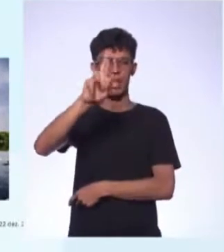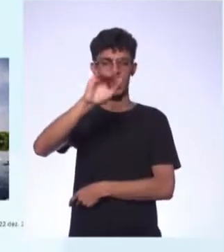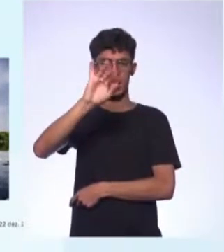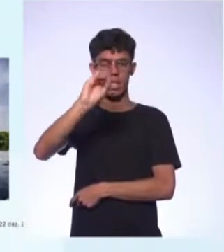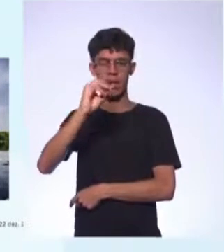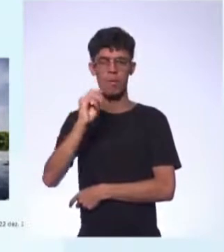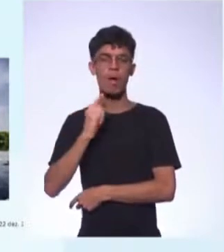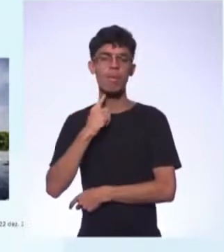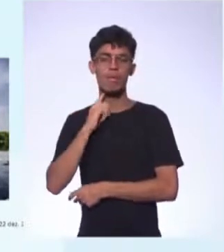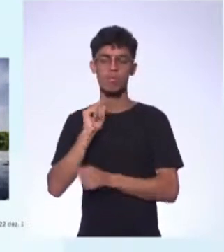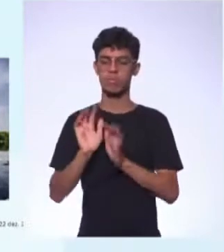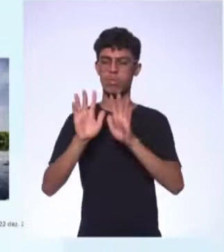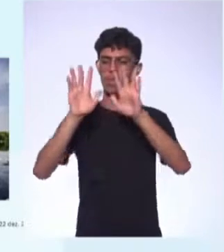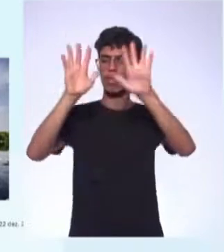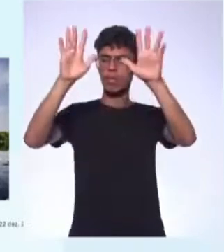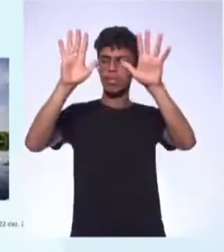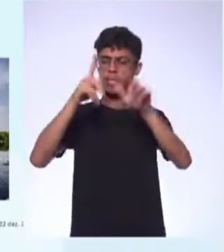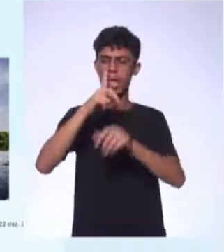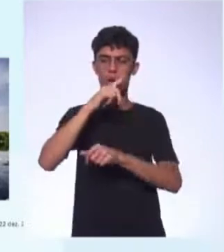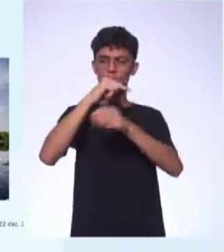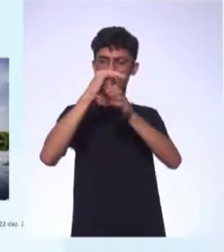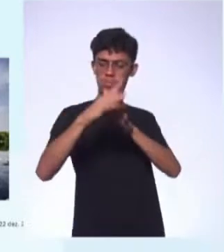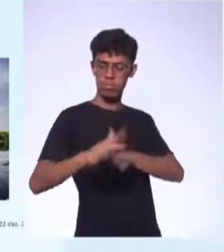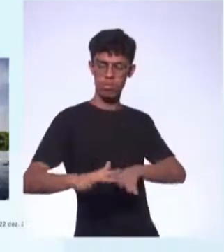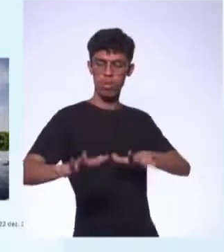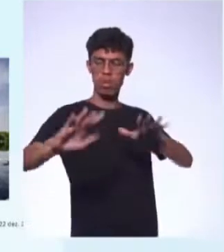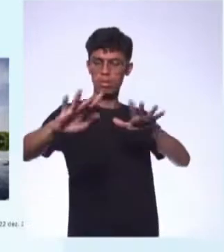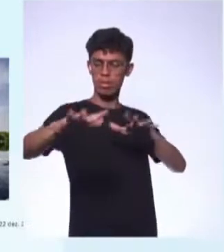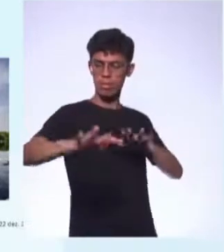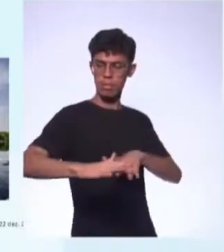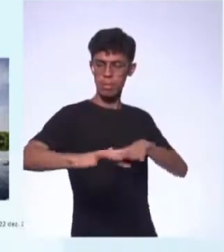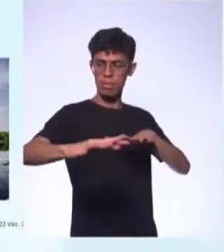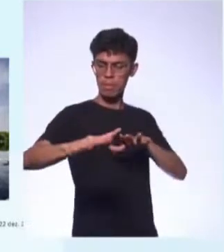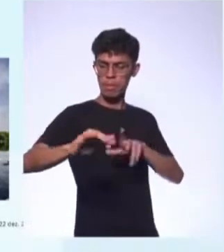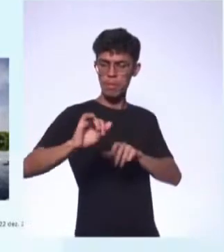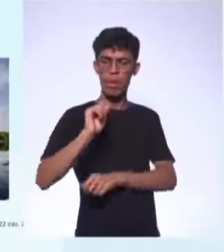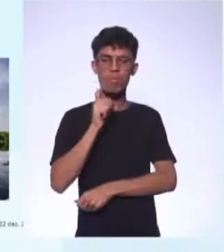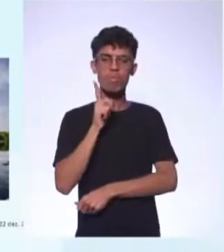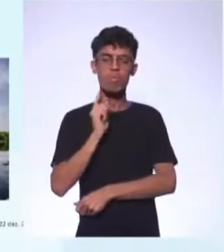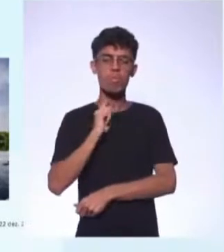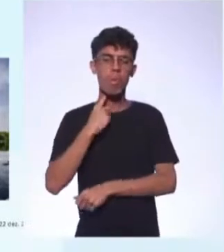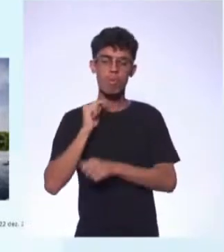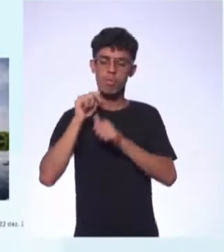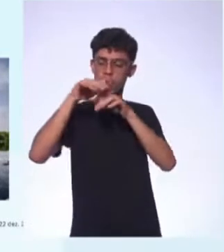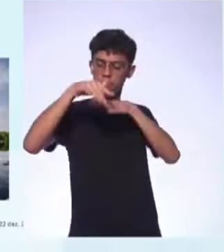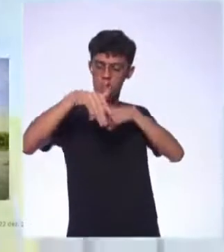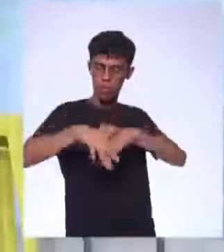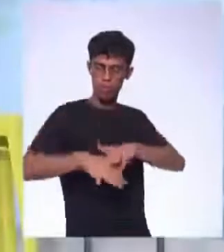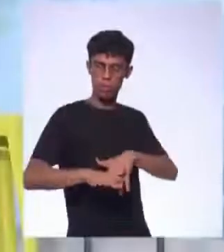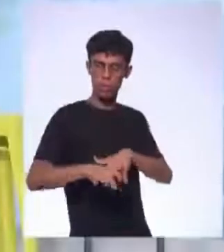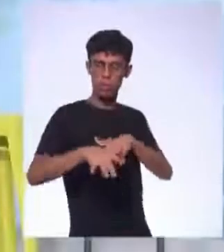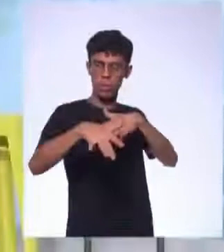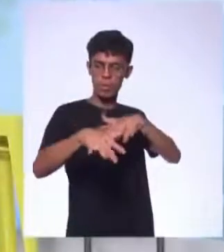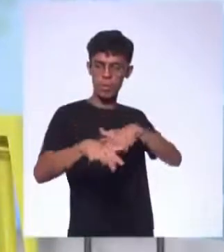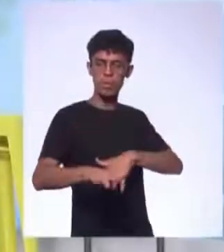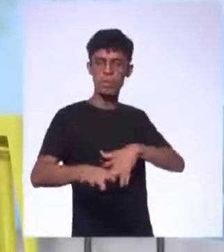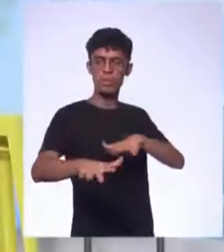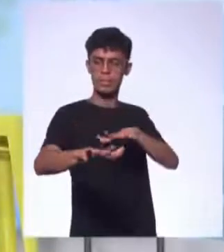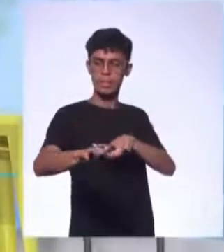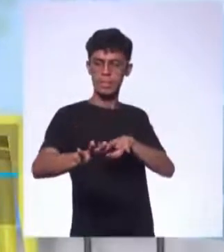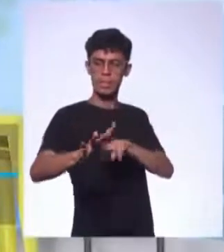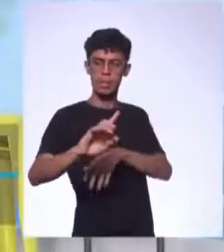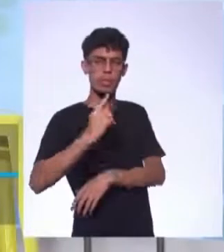sendo levada para os córregos, ok? Para as represas, e com isso vai causando a